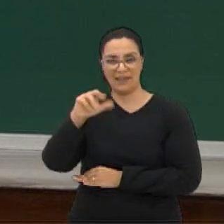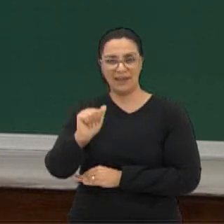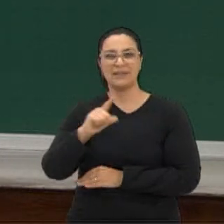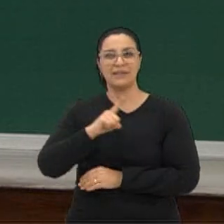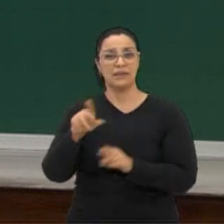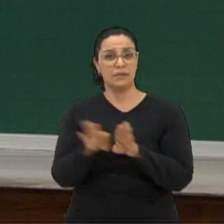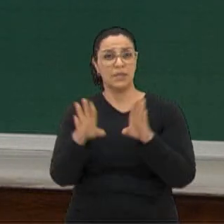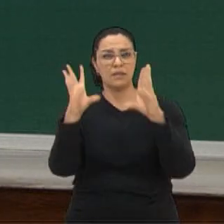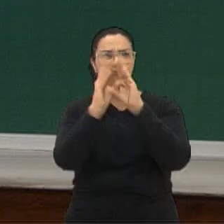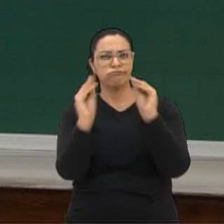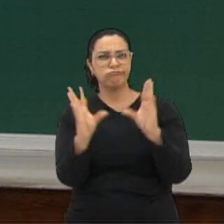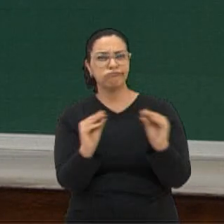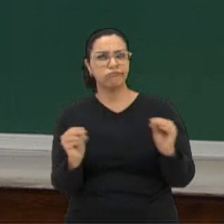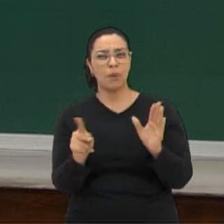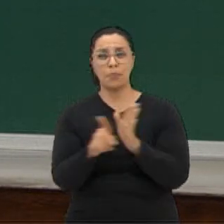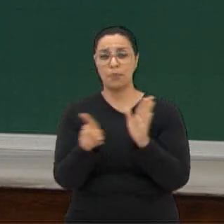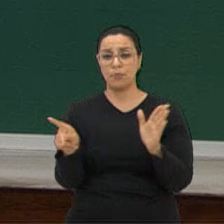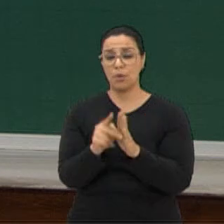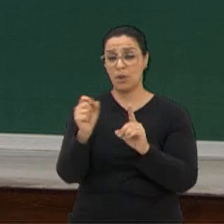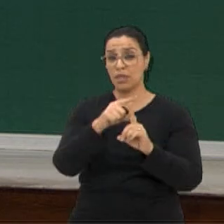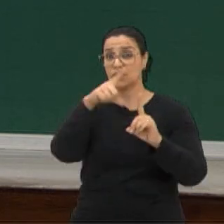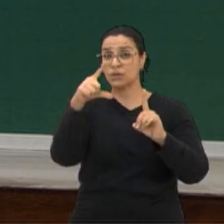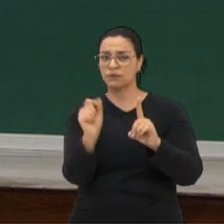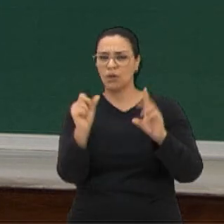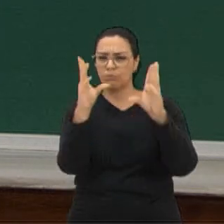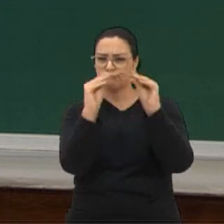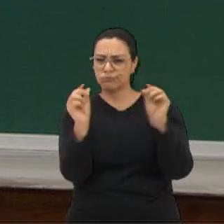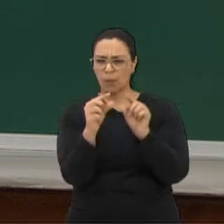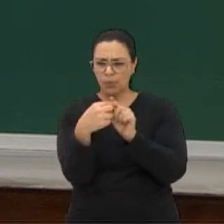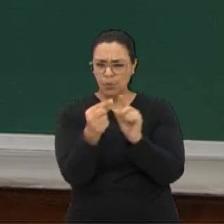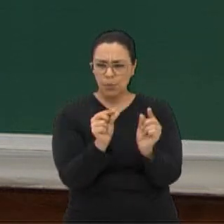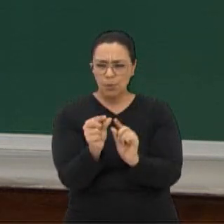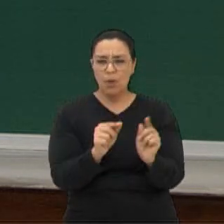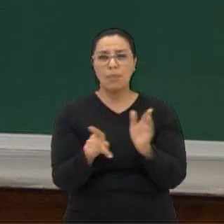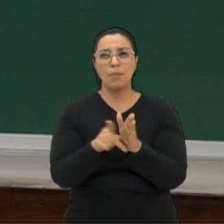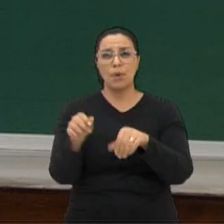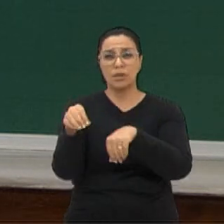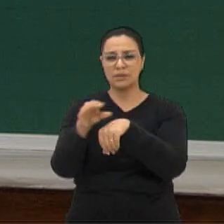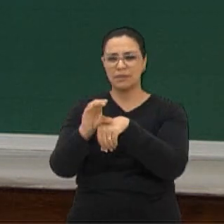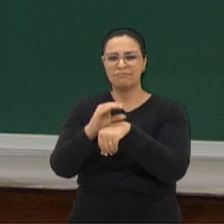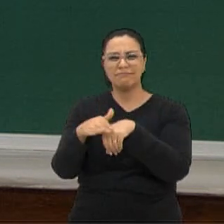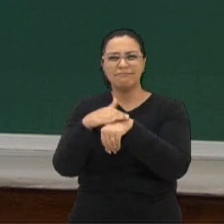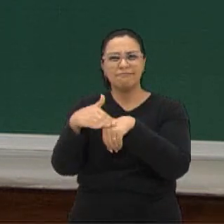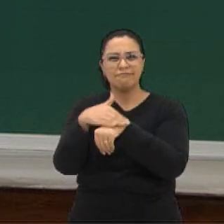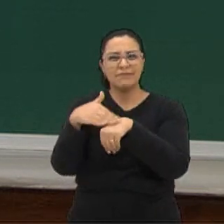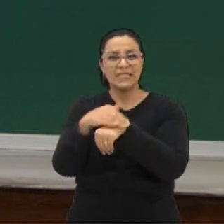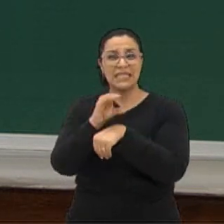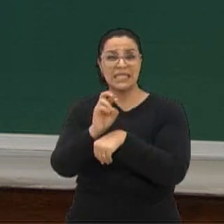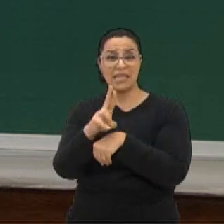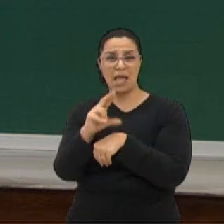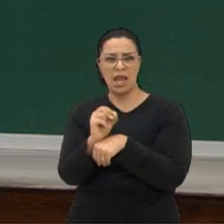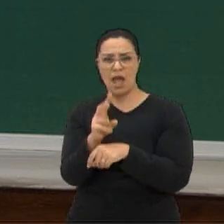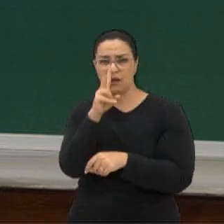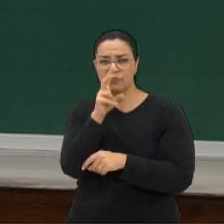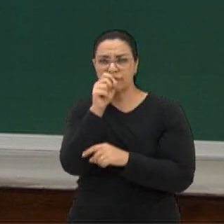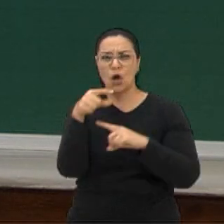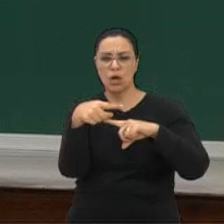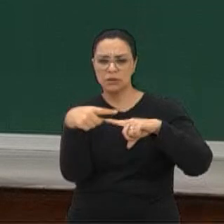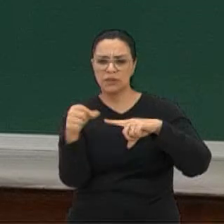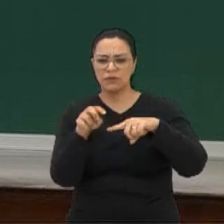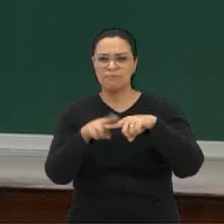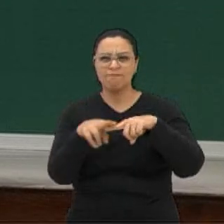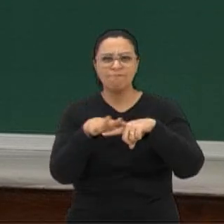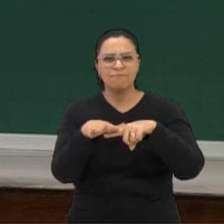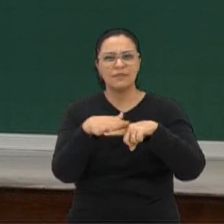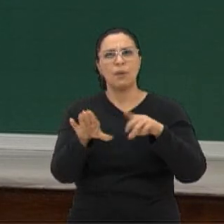essas árvores, elas possuem folhas em forma de agulha, que são recobertas por uma cera que torna elas mais resistentes ao frio.